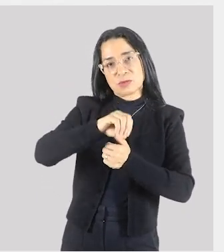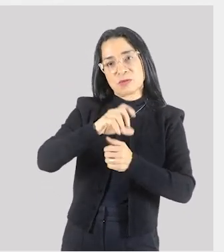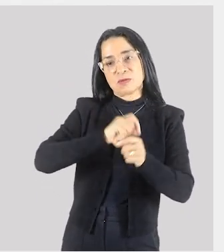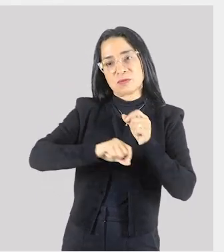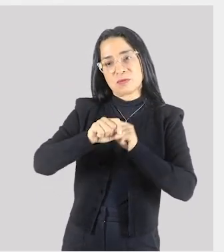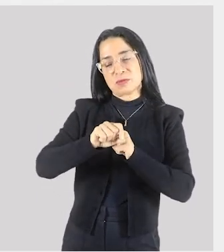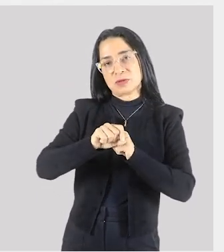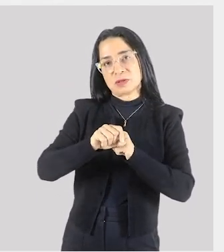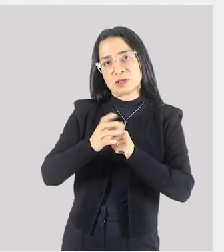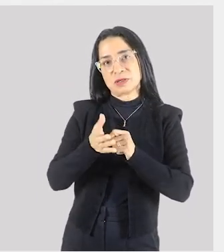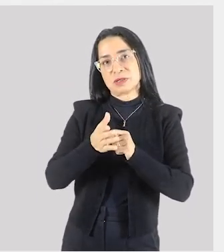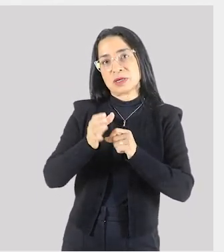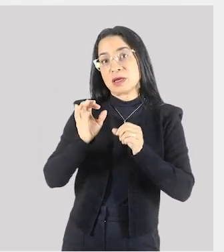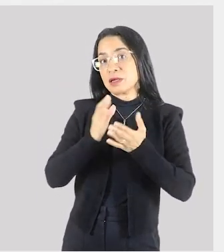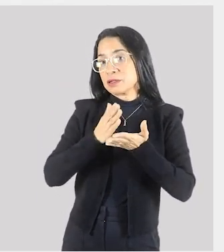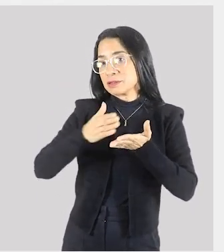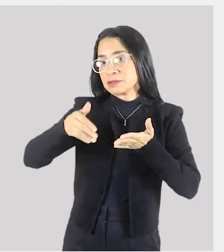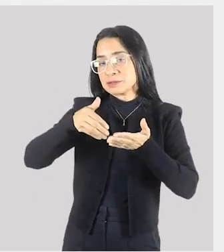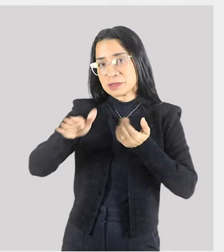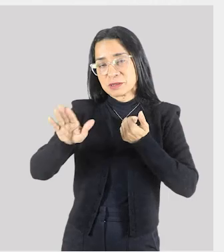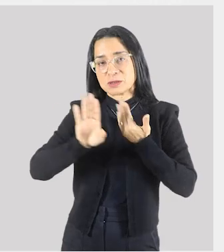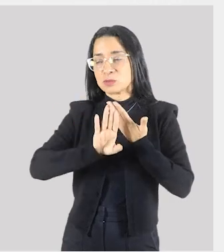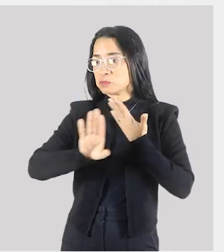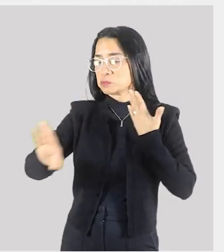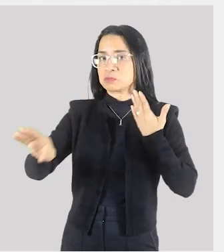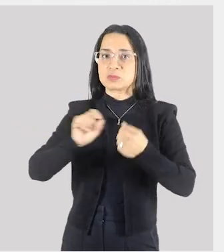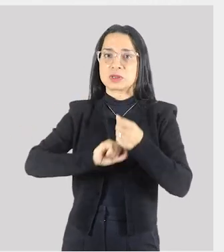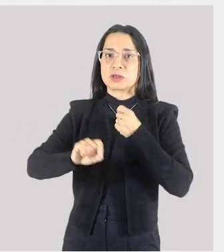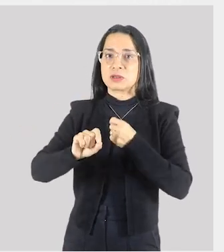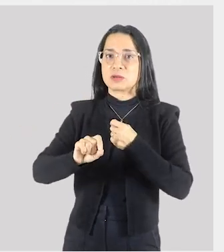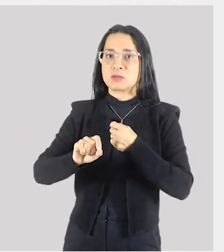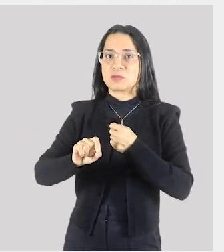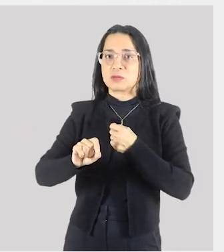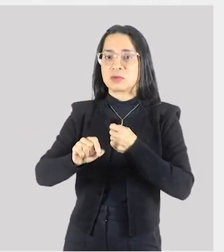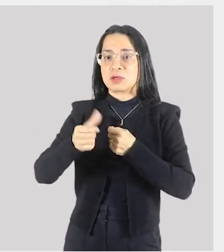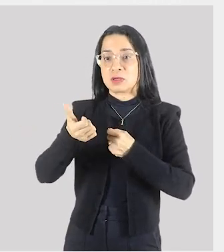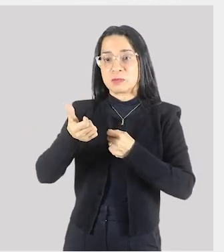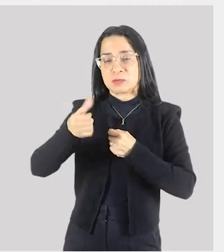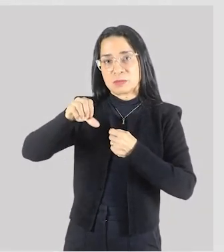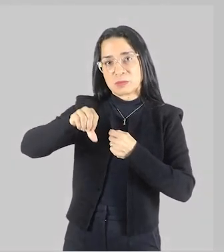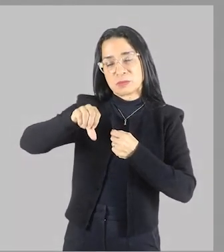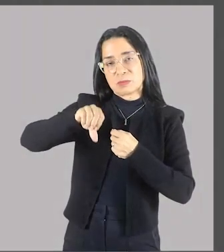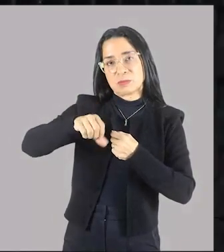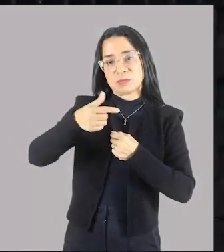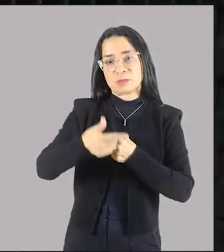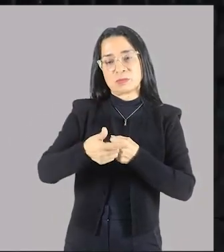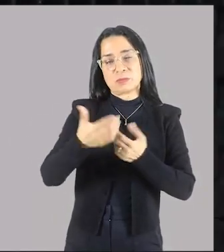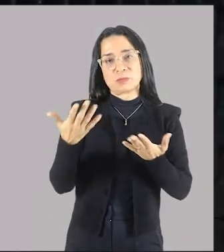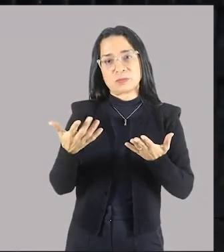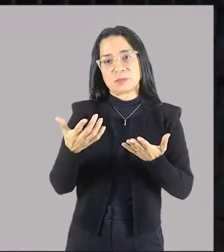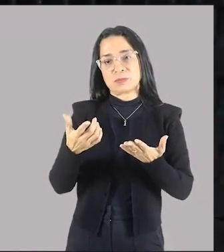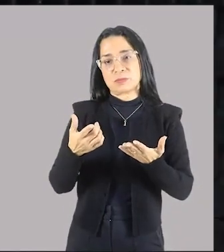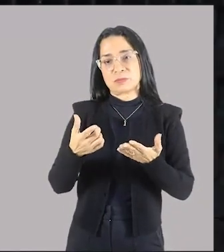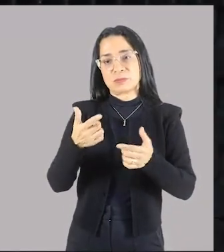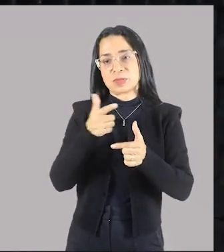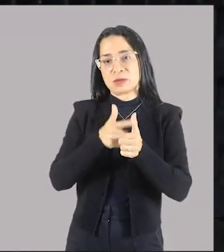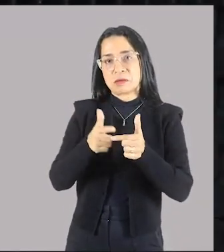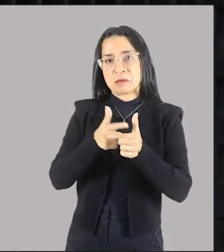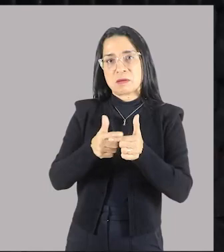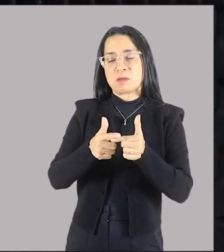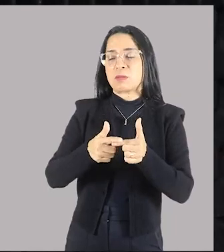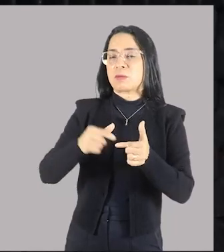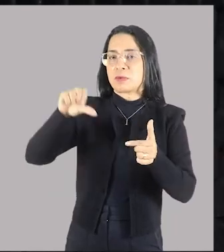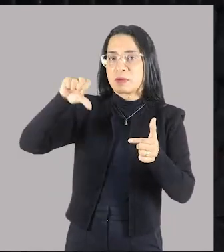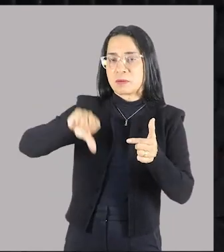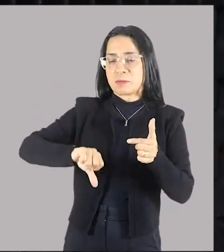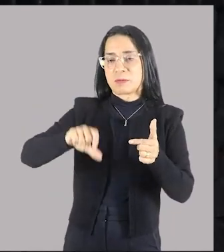afastamento. Ele sofreu o seu processo de impeachment. E a crise desse governo, que resultou no impeachment e, evidentemente,